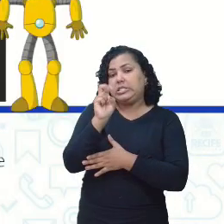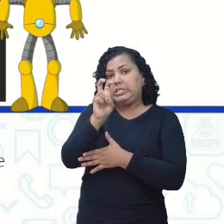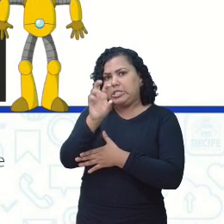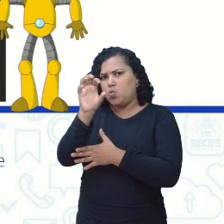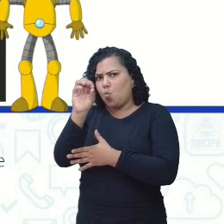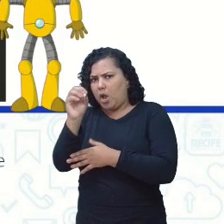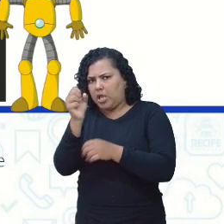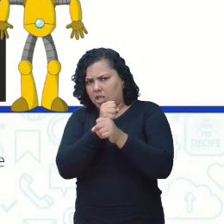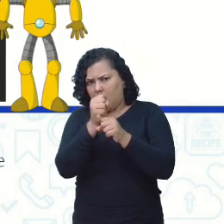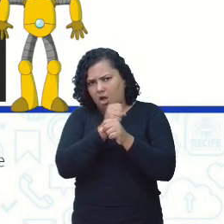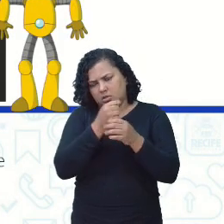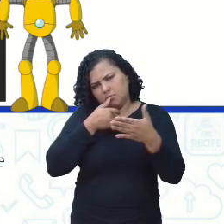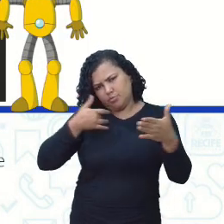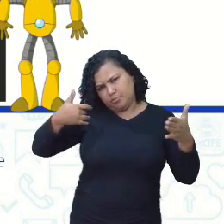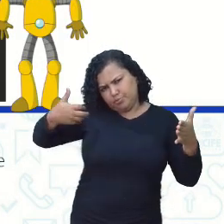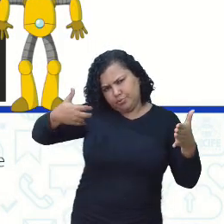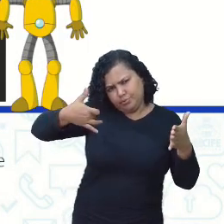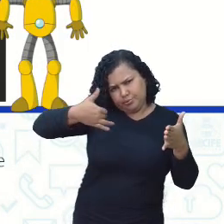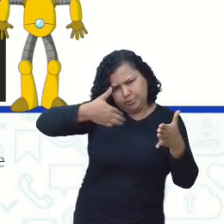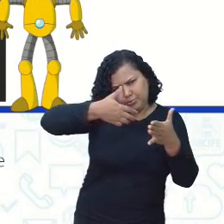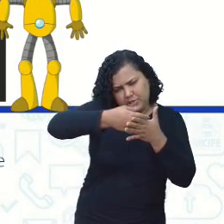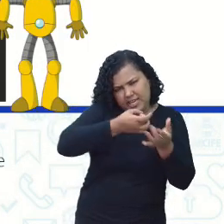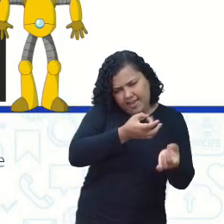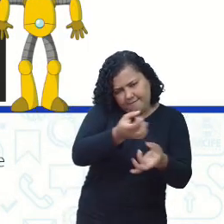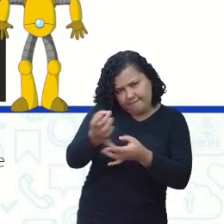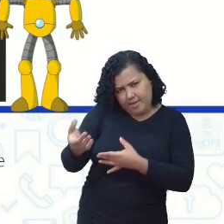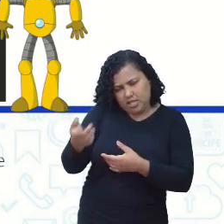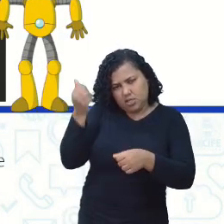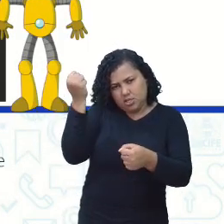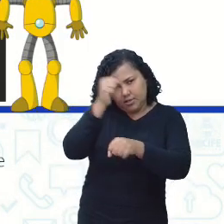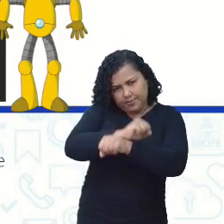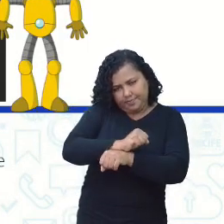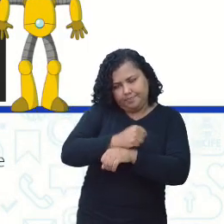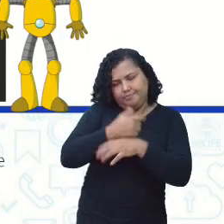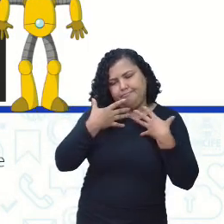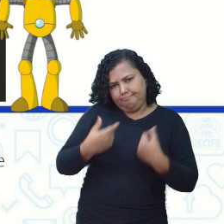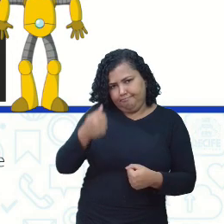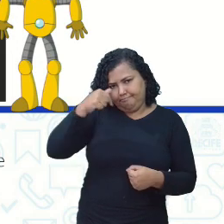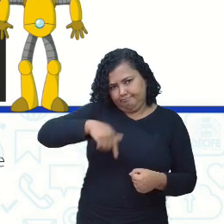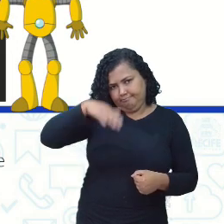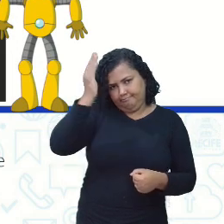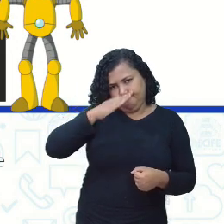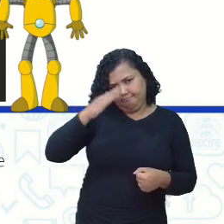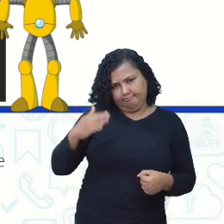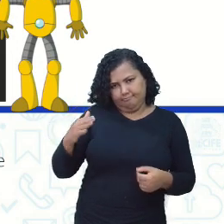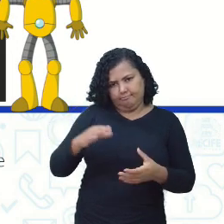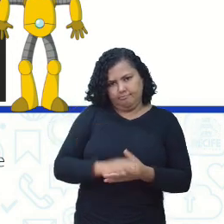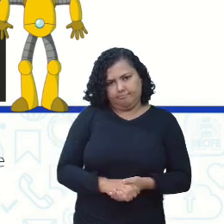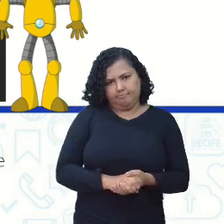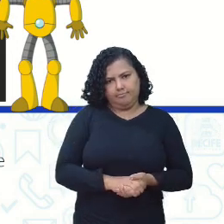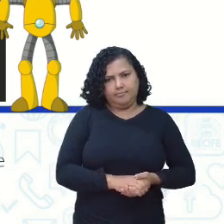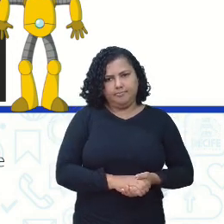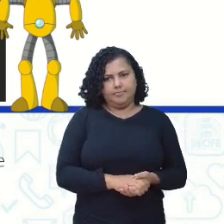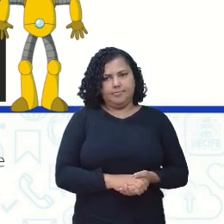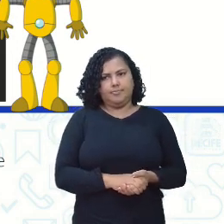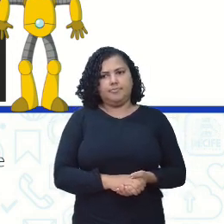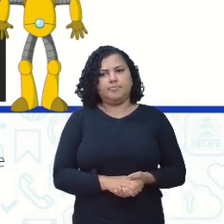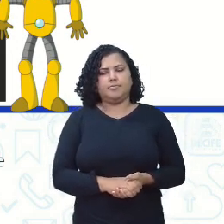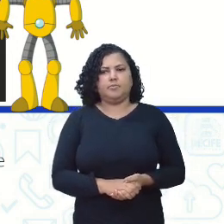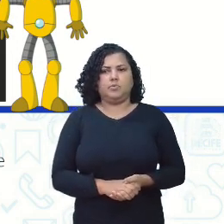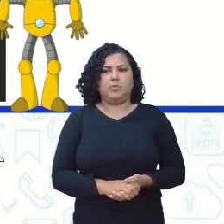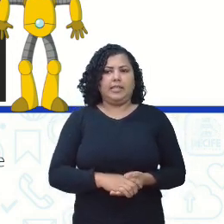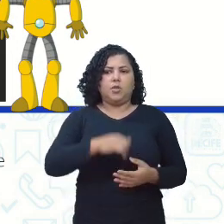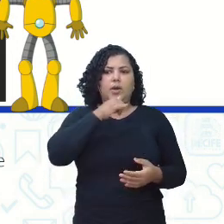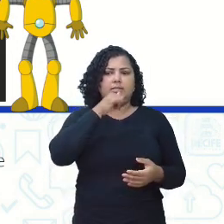né, que o tráfico ele era permitido no Brasil, entre 1801 e 1850, né, dobra o número de pessoas escravizadas, vai de mais de